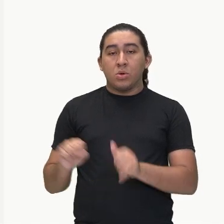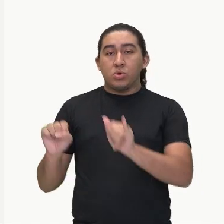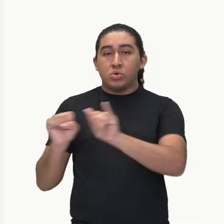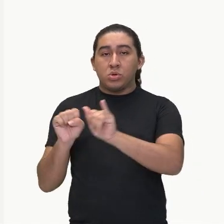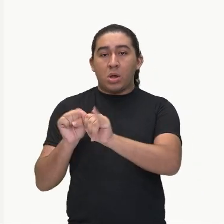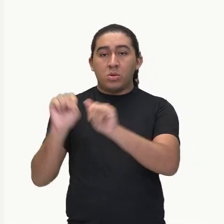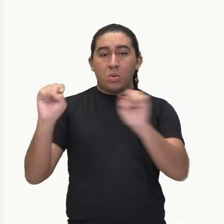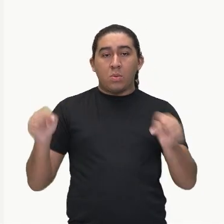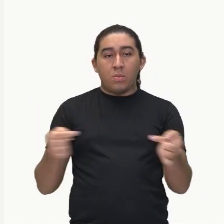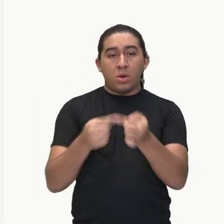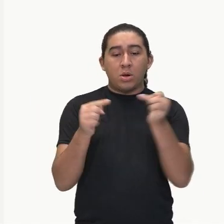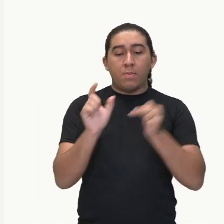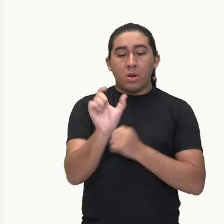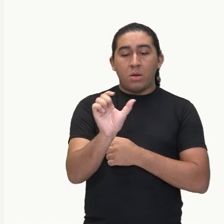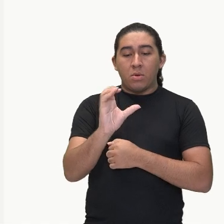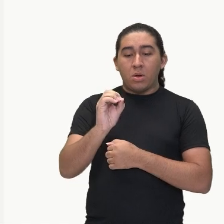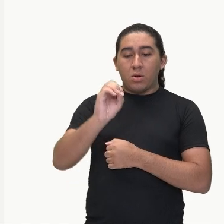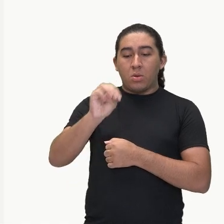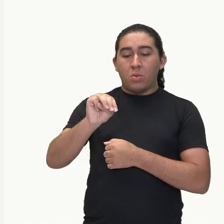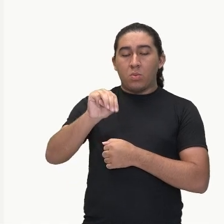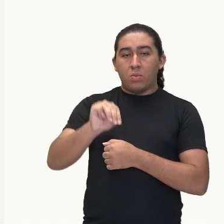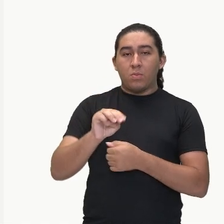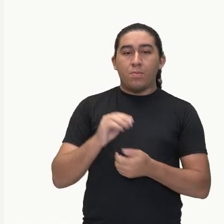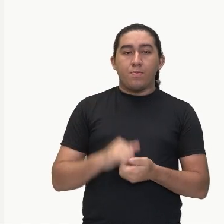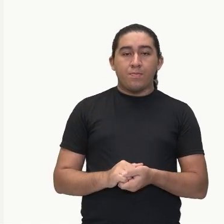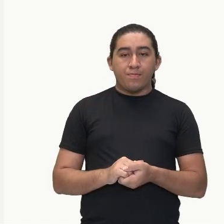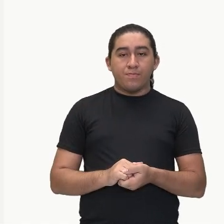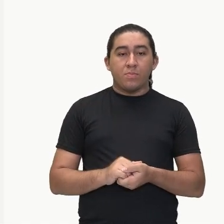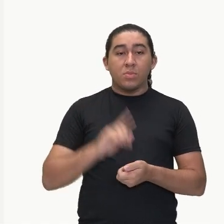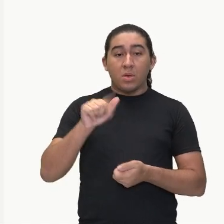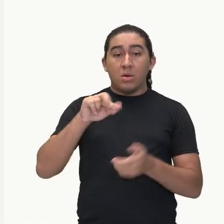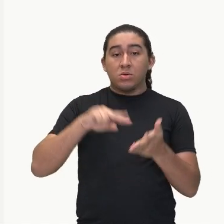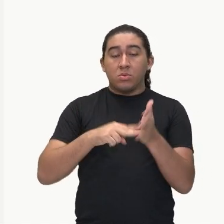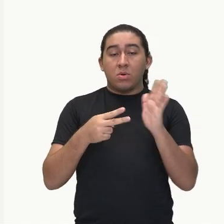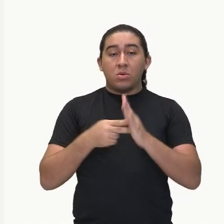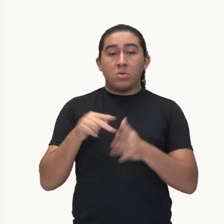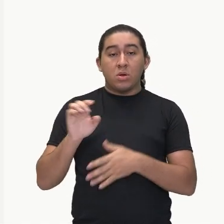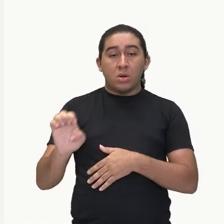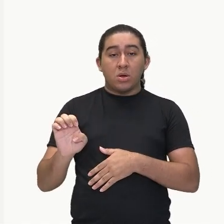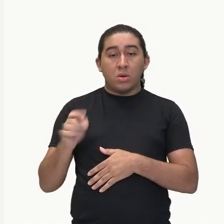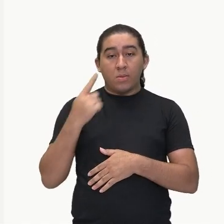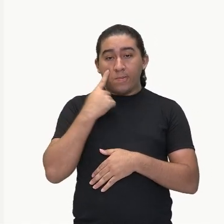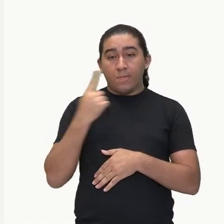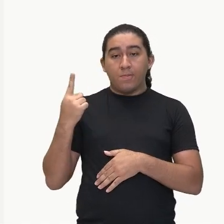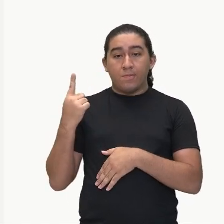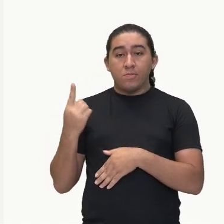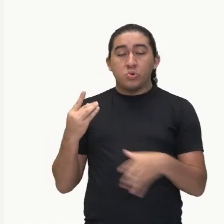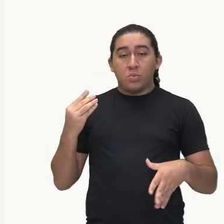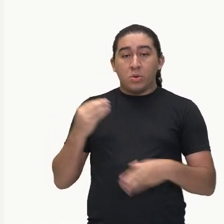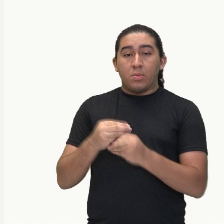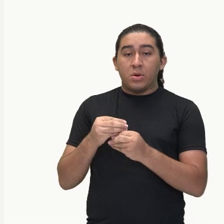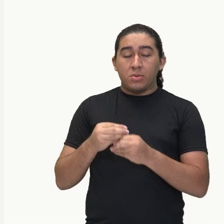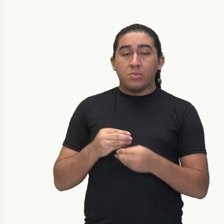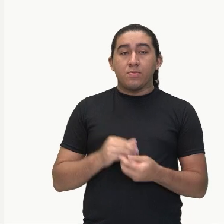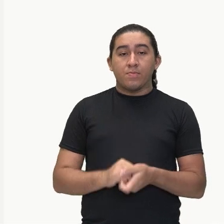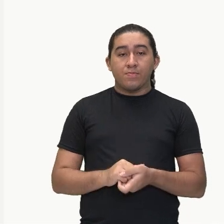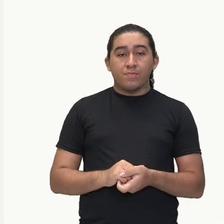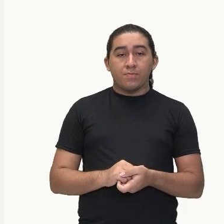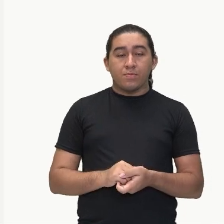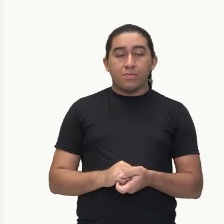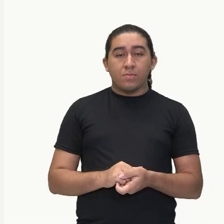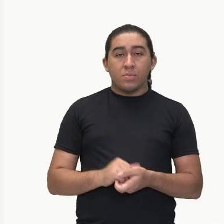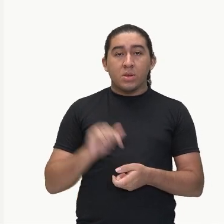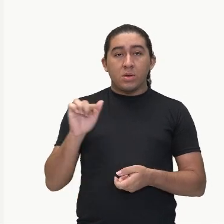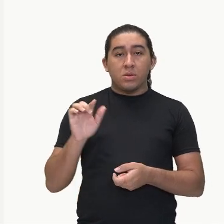estão ligados pela palavra com o sentido de e, de adição, presta atenção, esse e aí é de